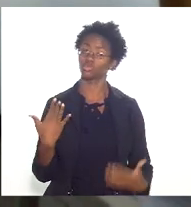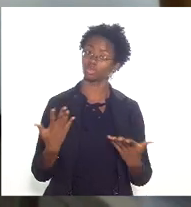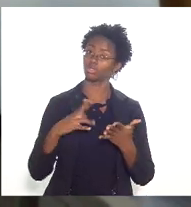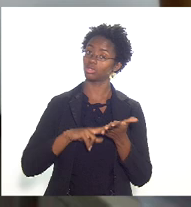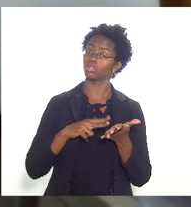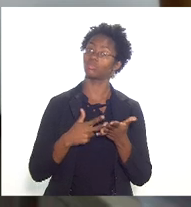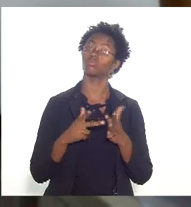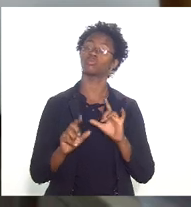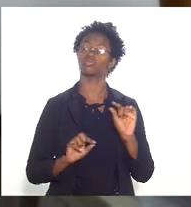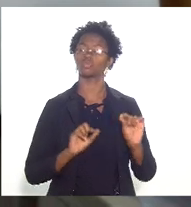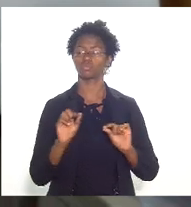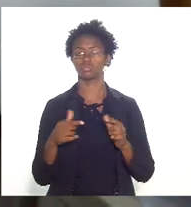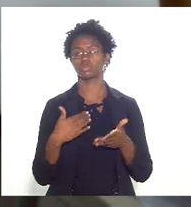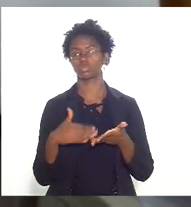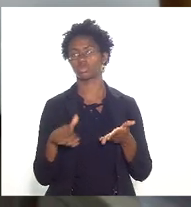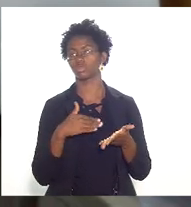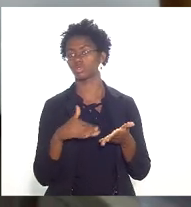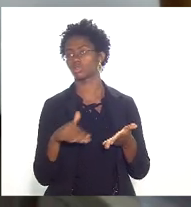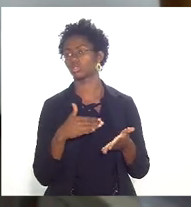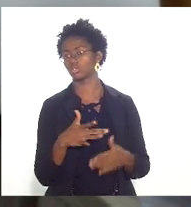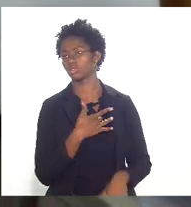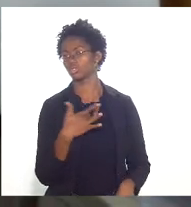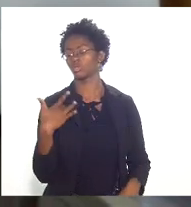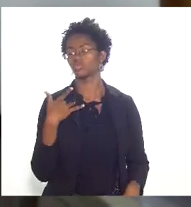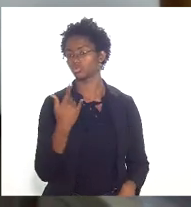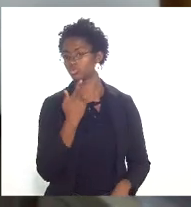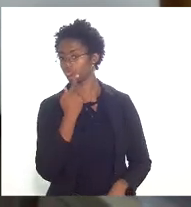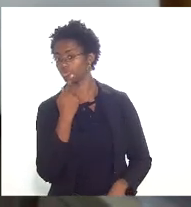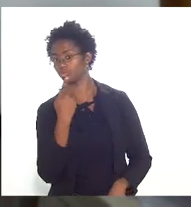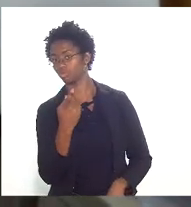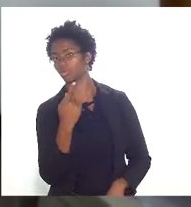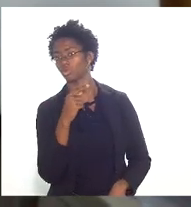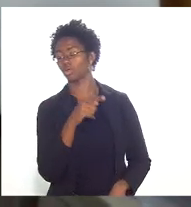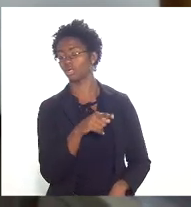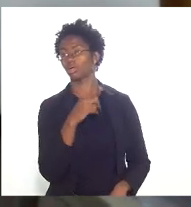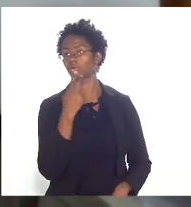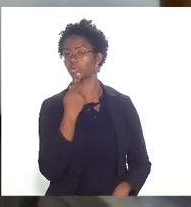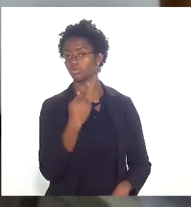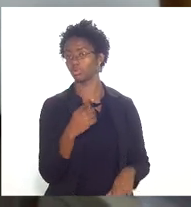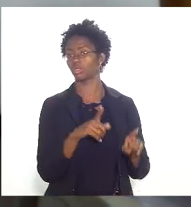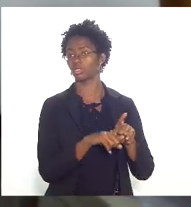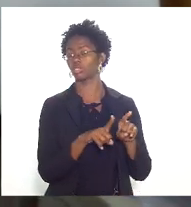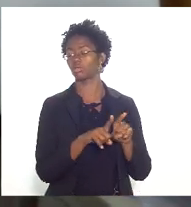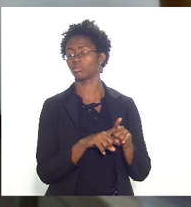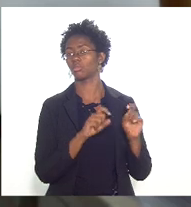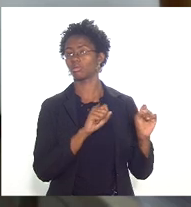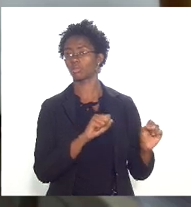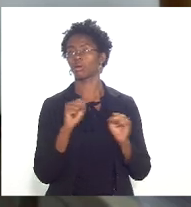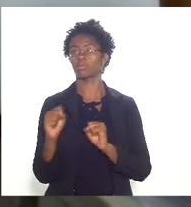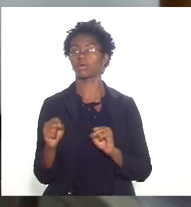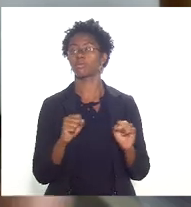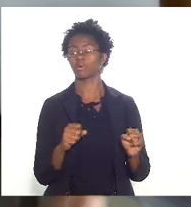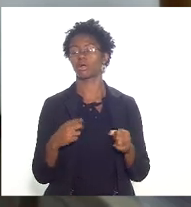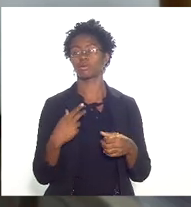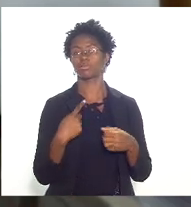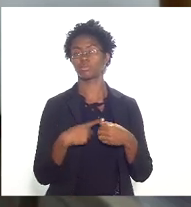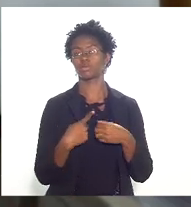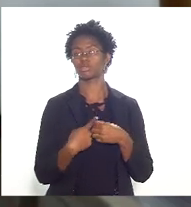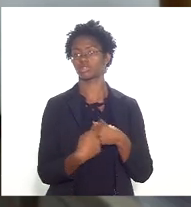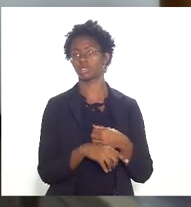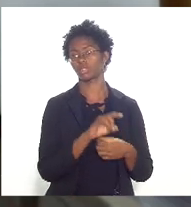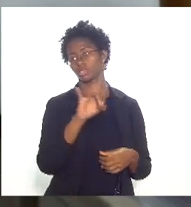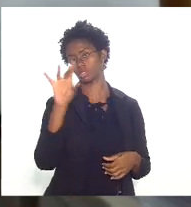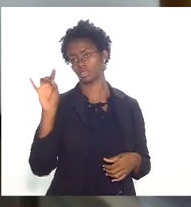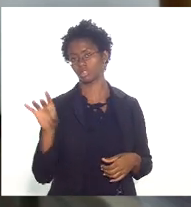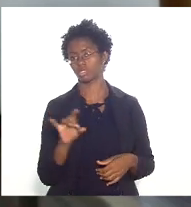a secretaria de saúde fala e fala as autoridades municipais onde tem